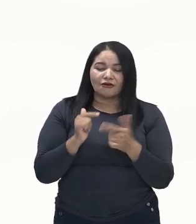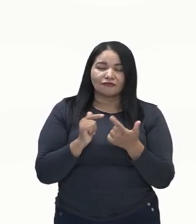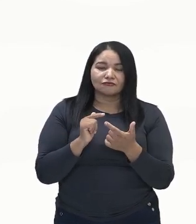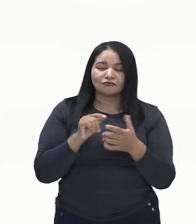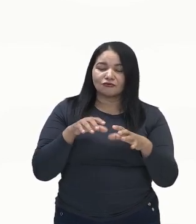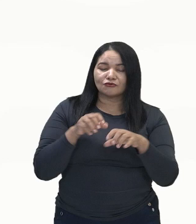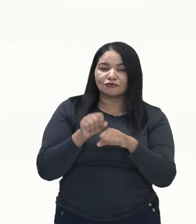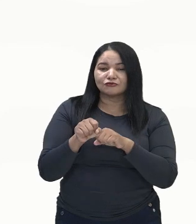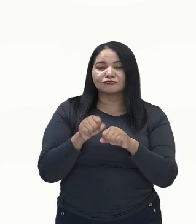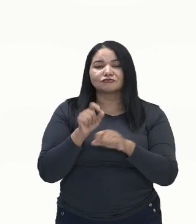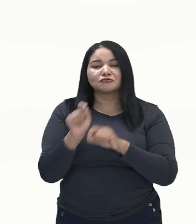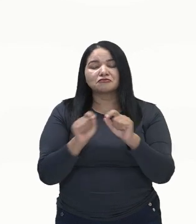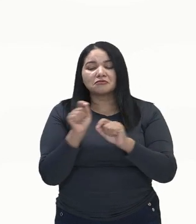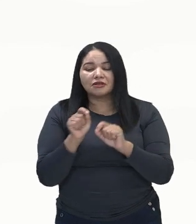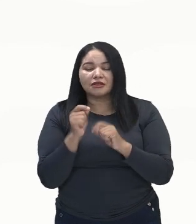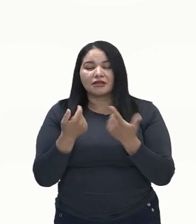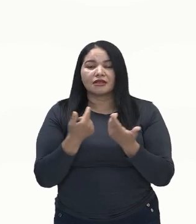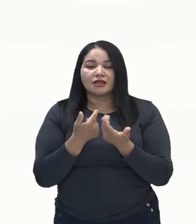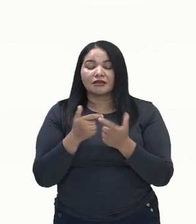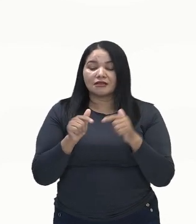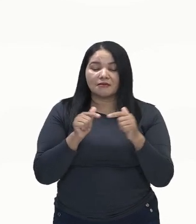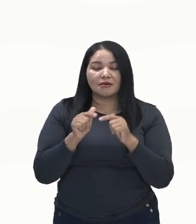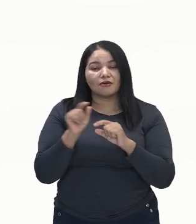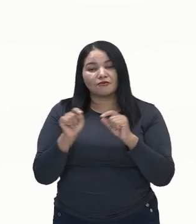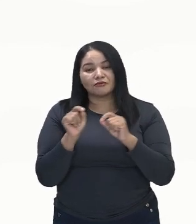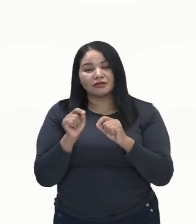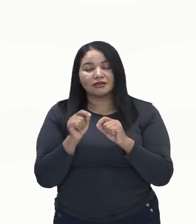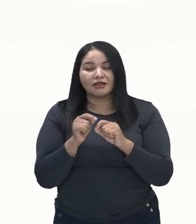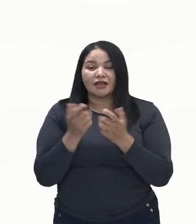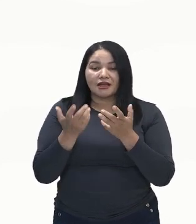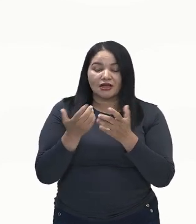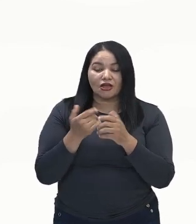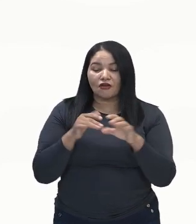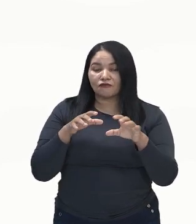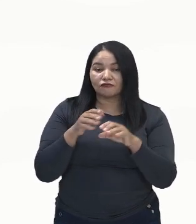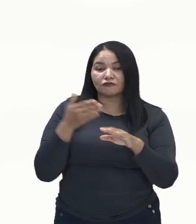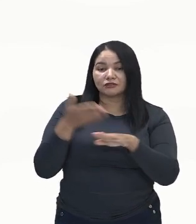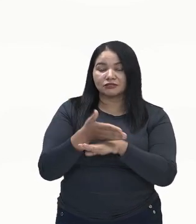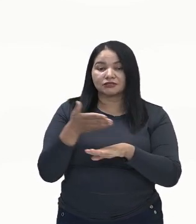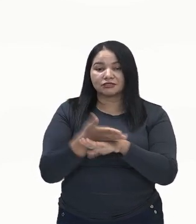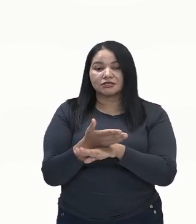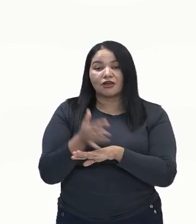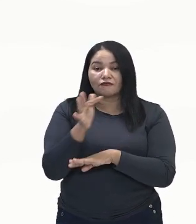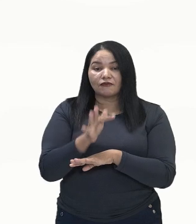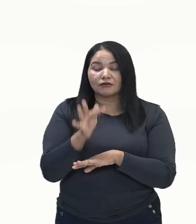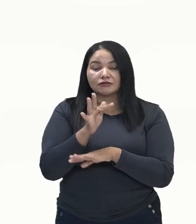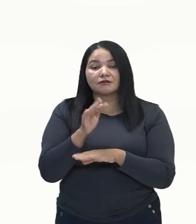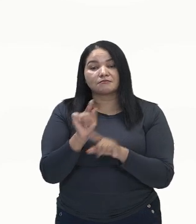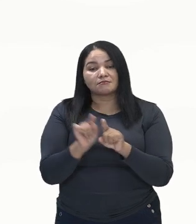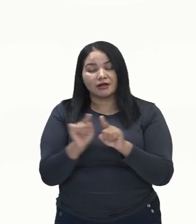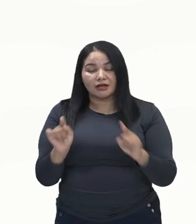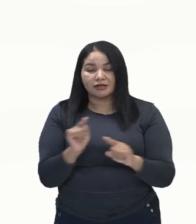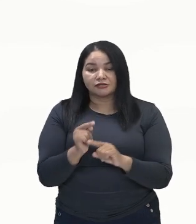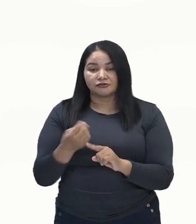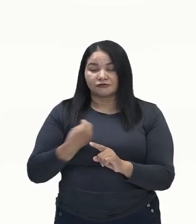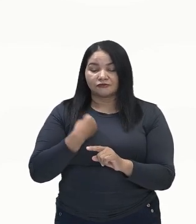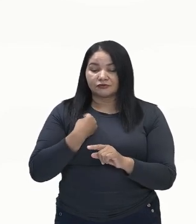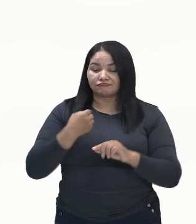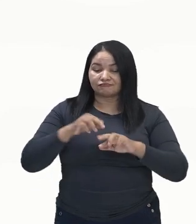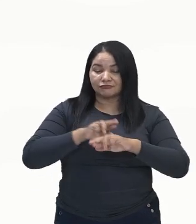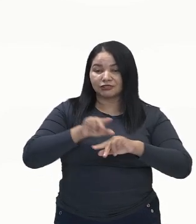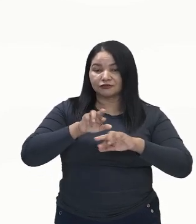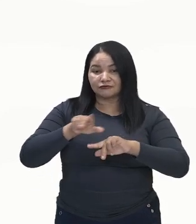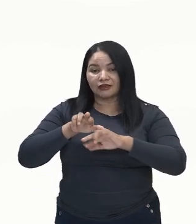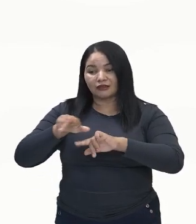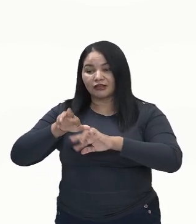é que vocês ingressem em uma faculdade, em um curso, tá bom? Mas a gente sabe que as realidades elas são distintas. Não